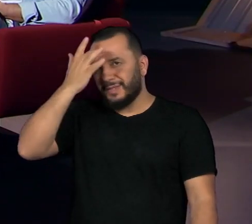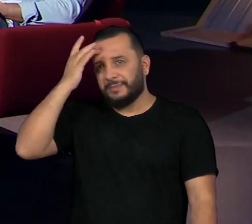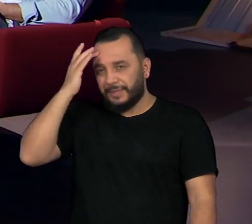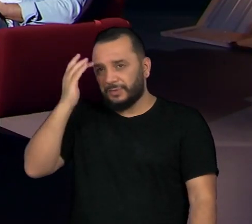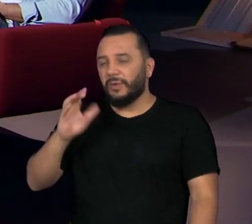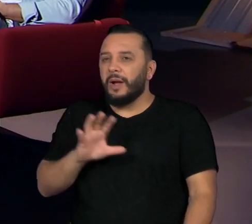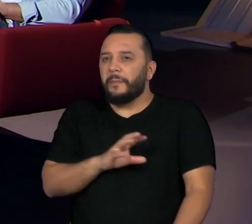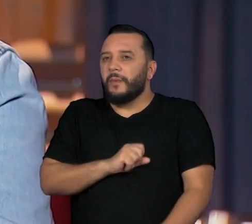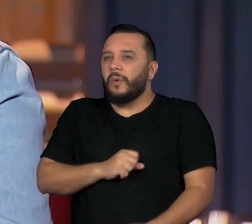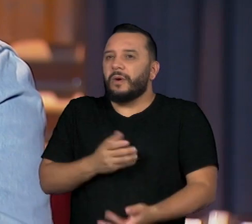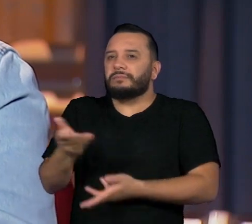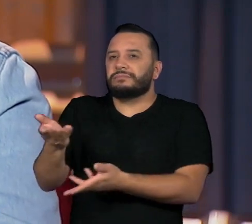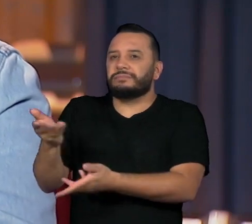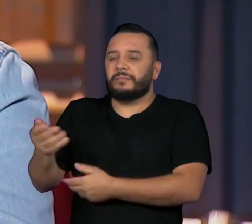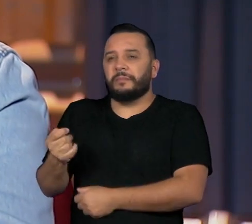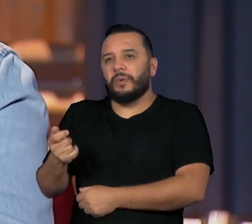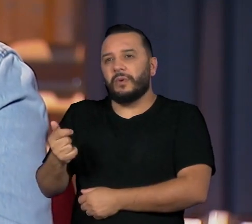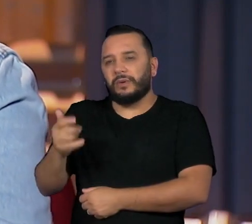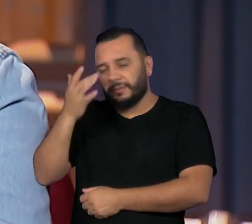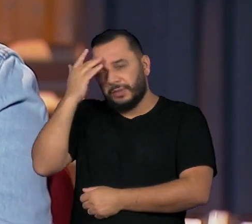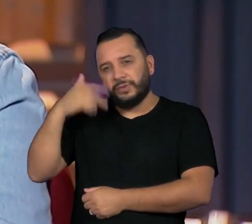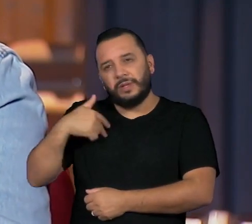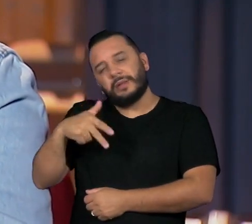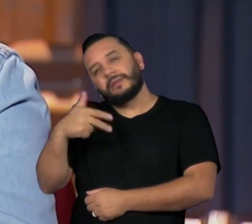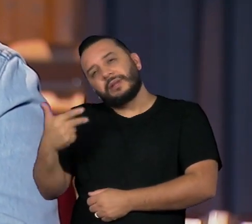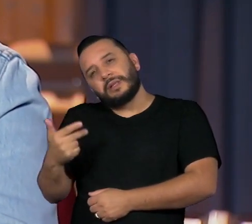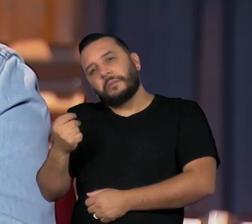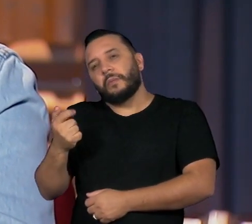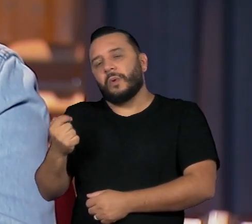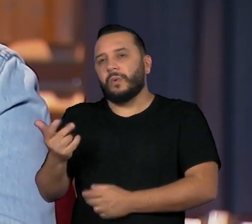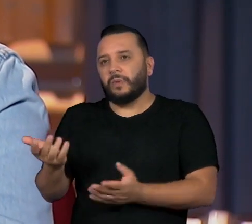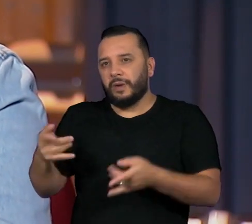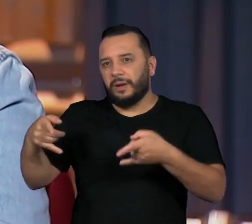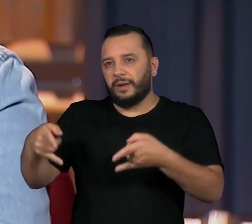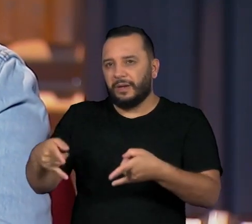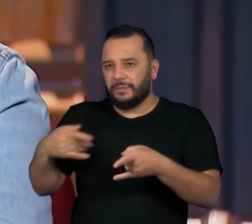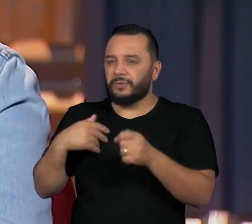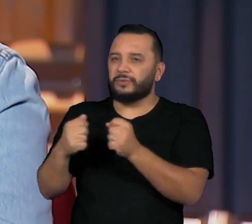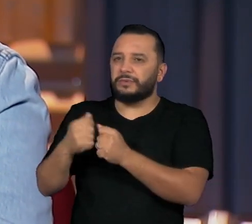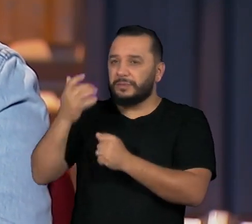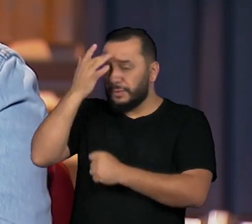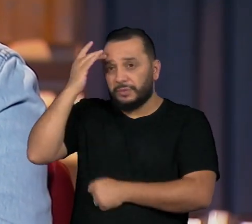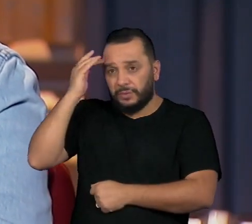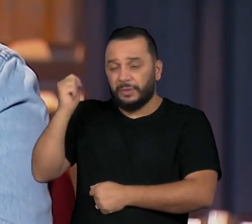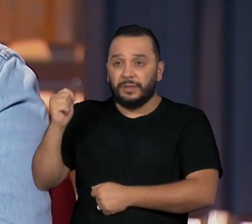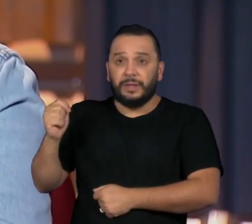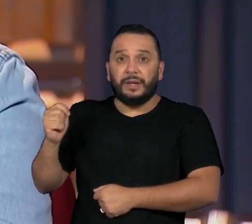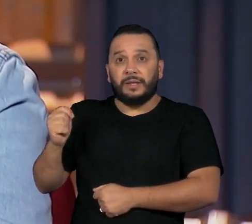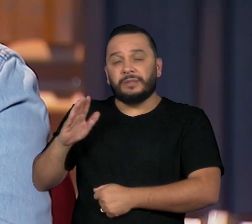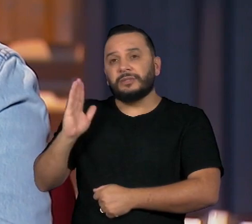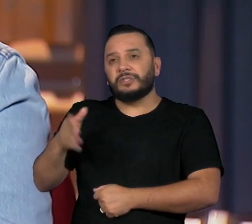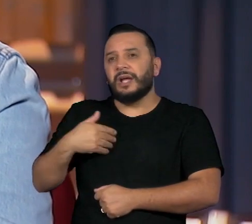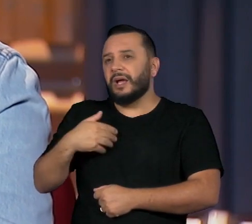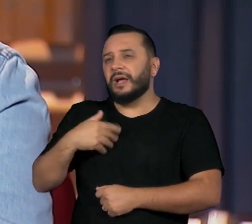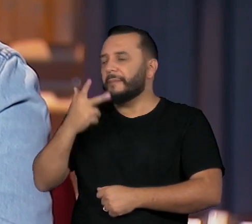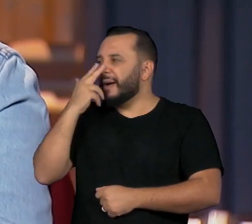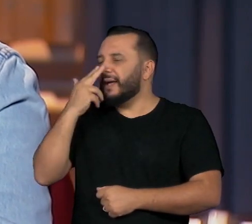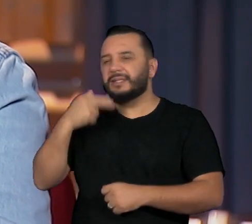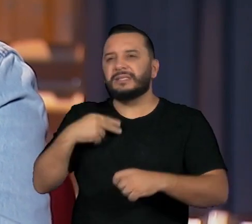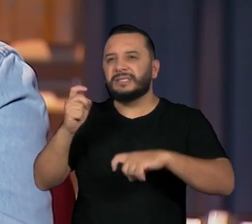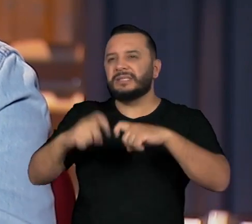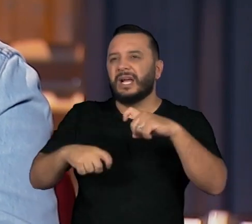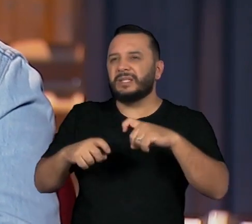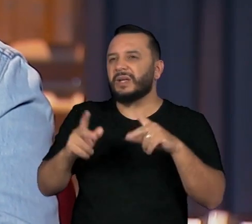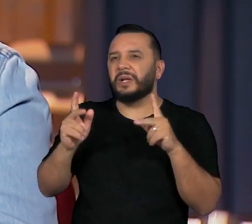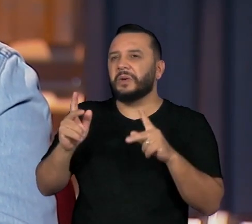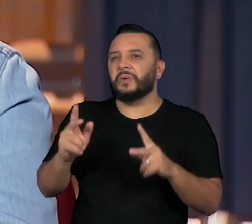amor. As pessoas deitam pouco na cama. As pessoas passam pouco tempo com seus entes queridos. As pessoas transformam o ato sexual em algo quase